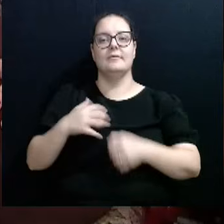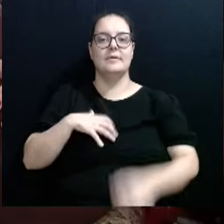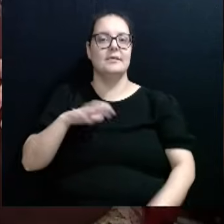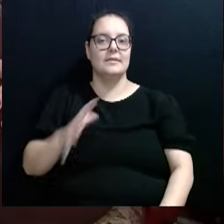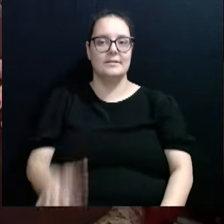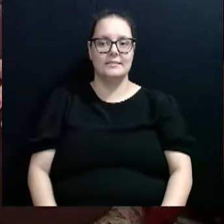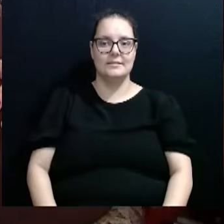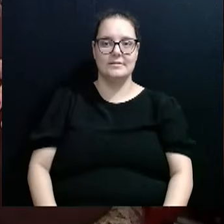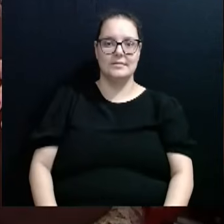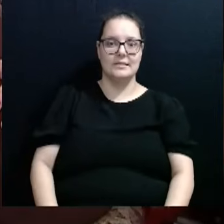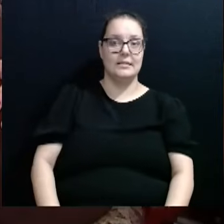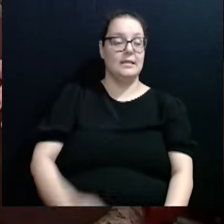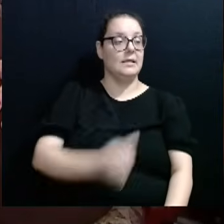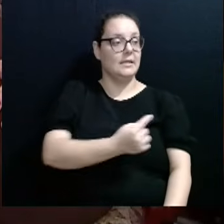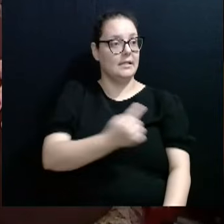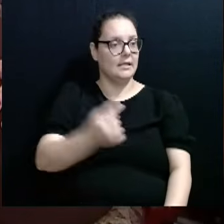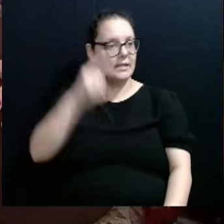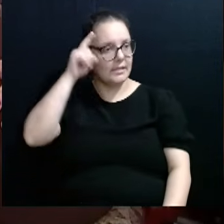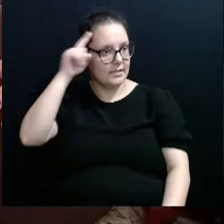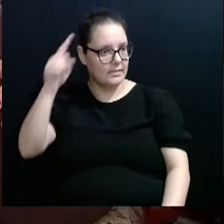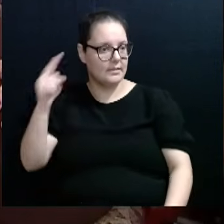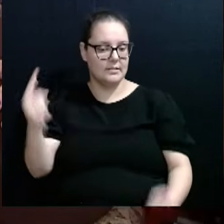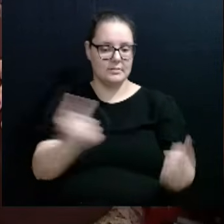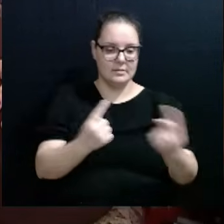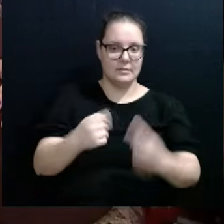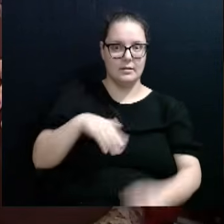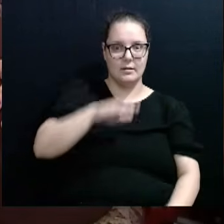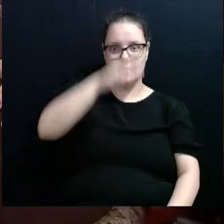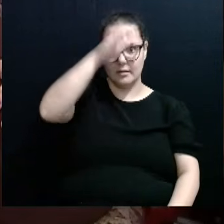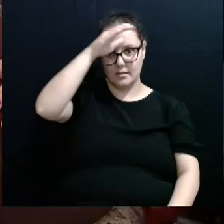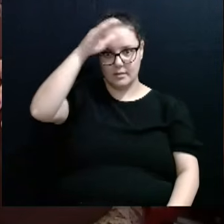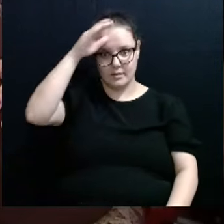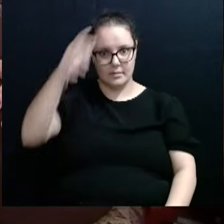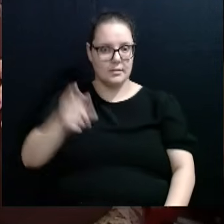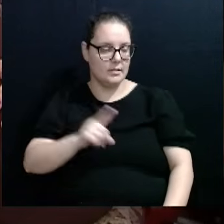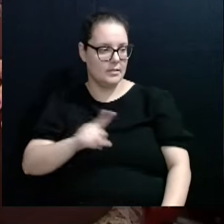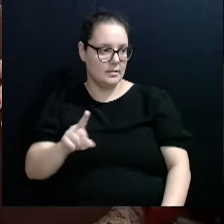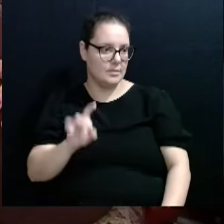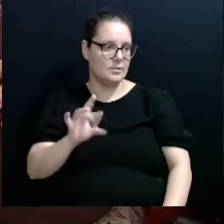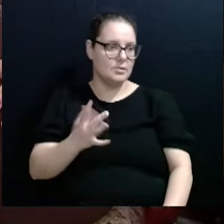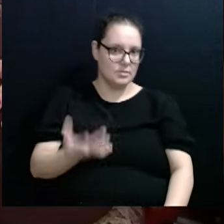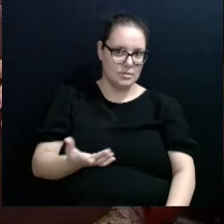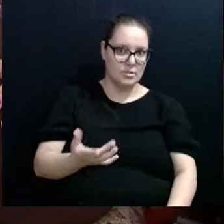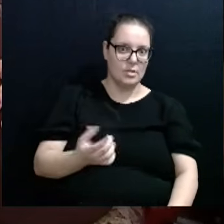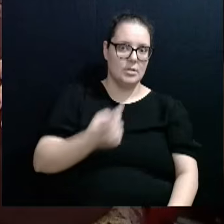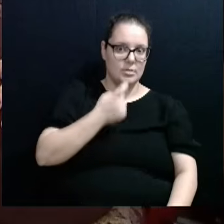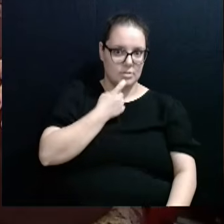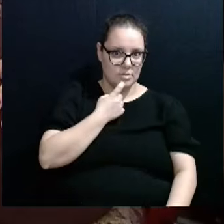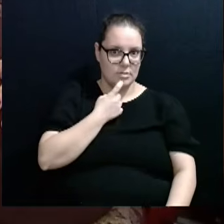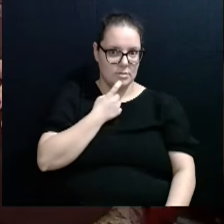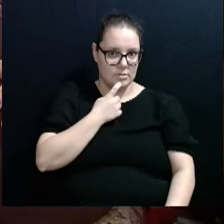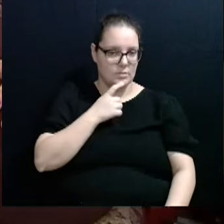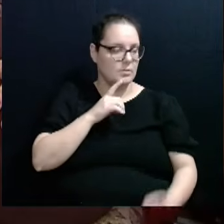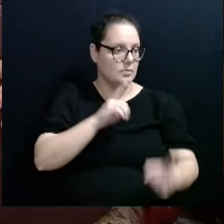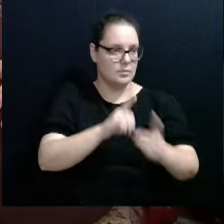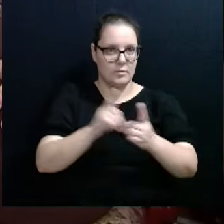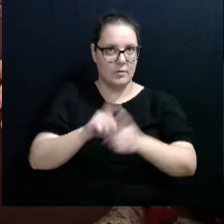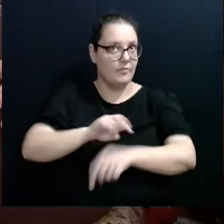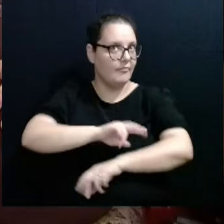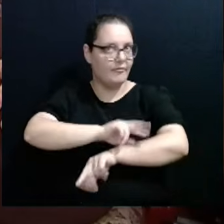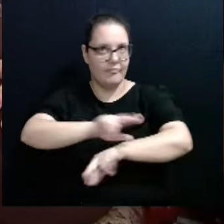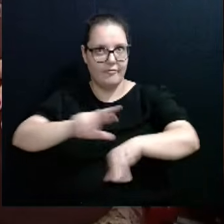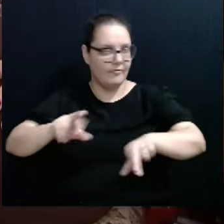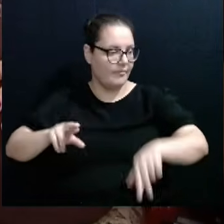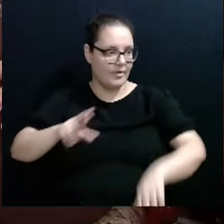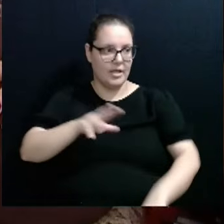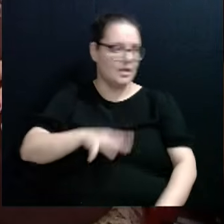dia conquistando mais clientes, e não necessariamente os de Campinas. Vocês atendem a toda a região e até